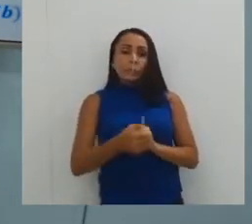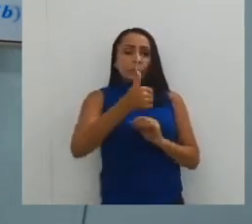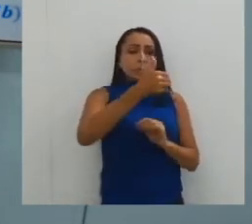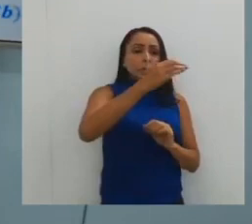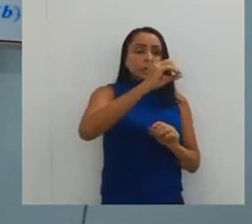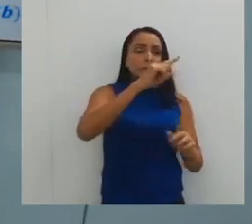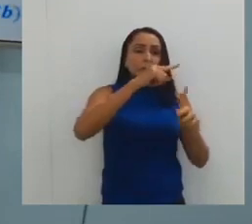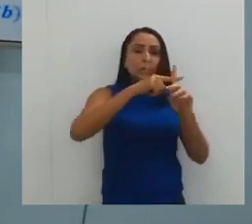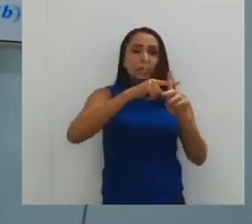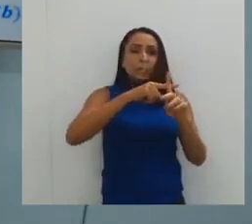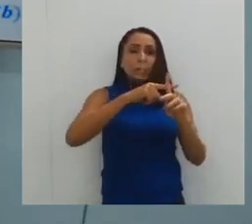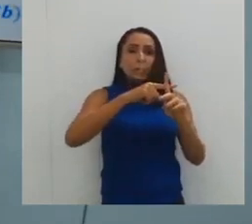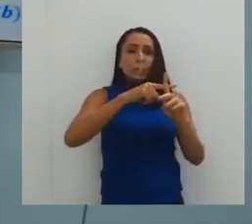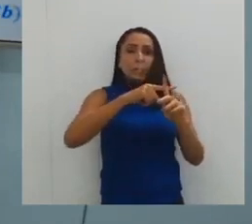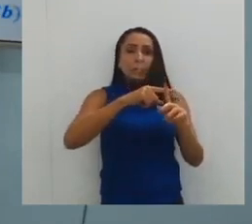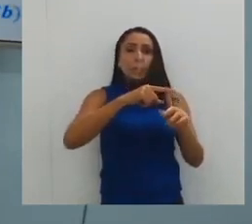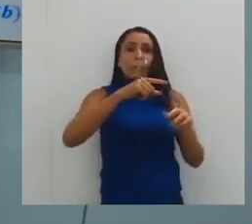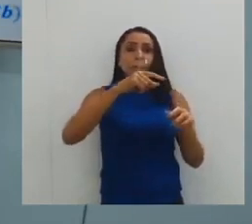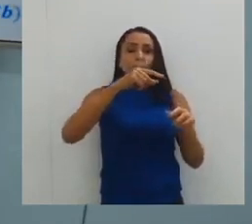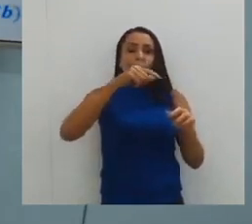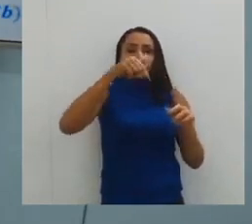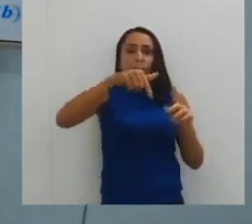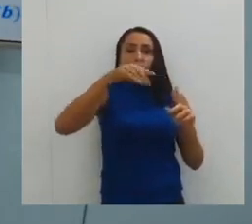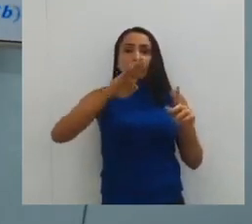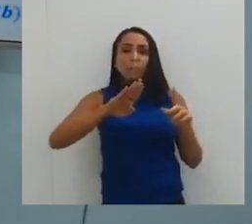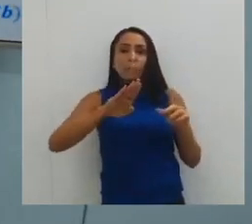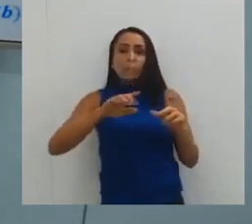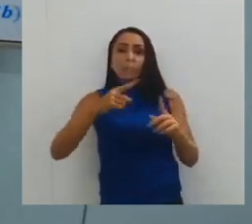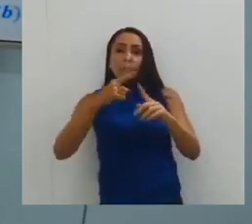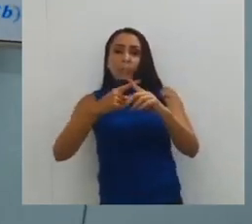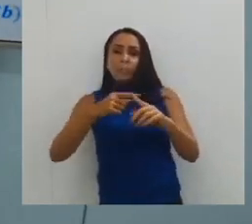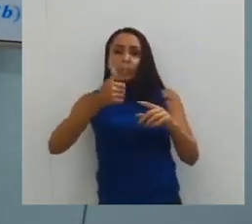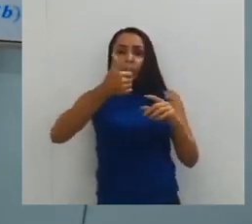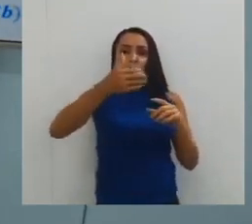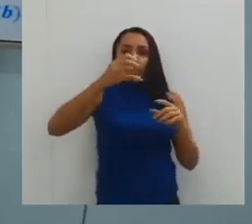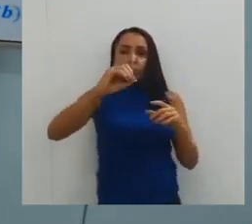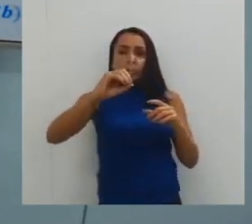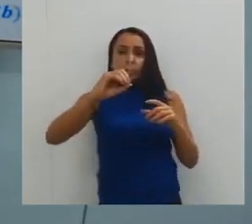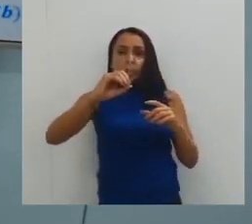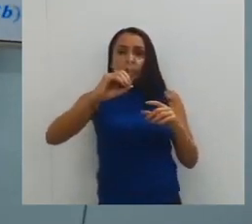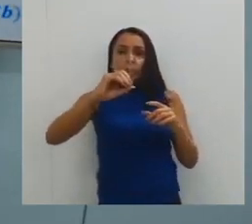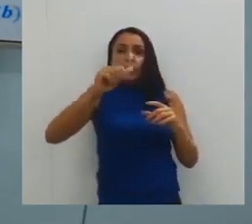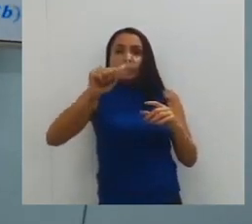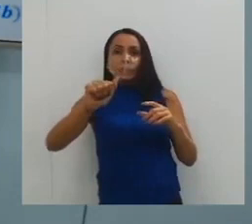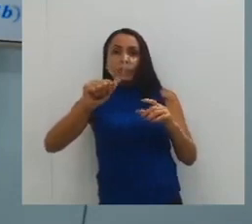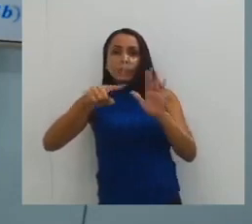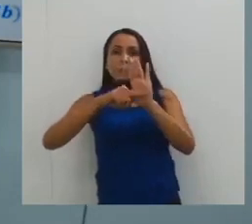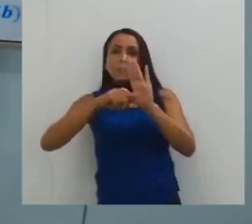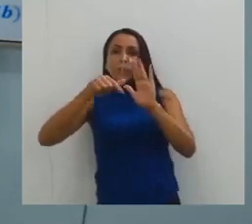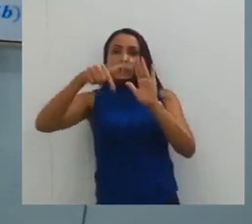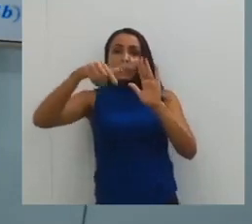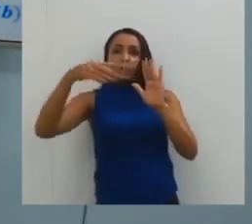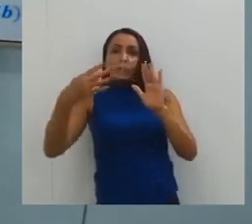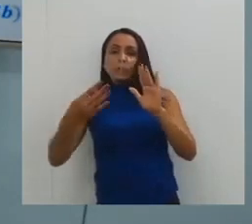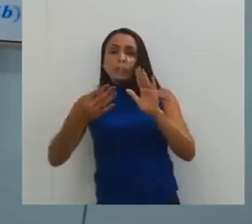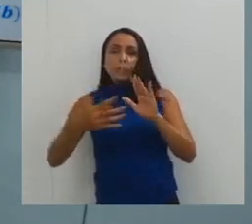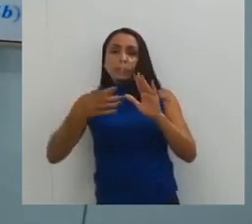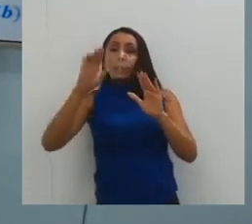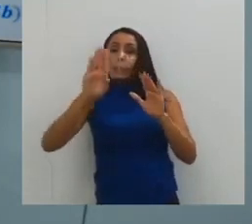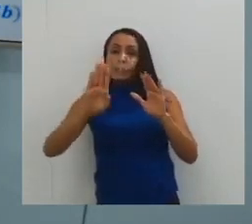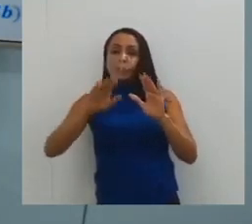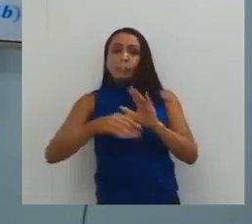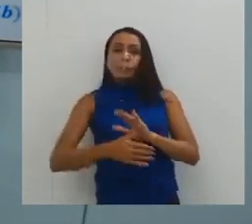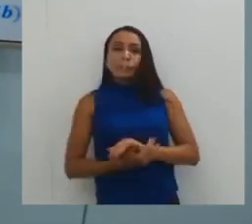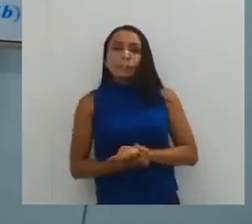10A mais 7B, vezes 10A menos 7B. Essa é a ideia, produto da soma pela